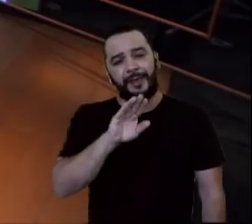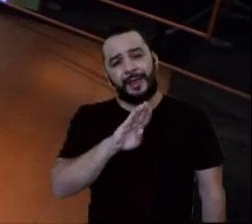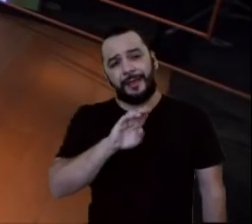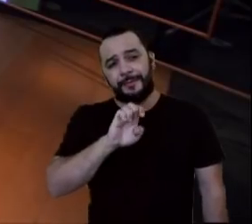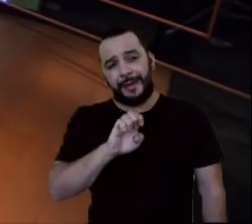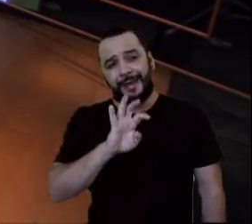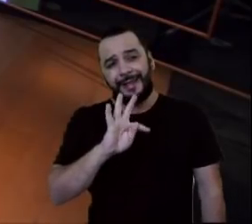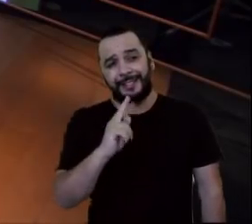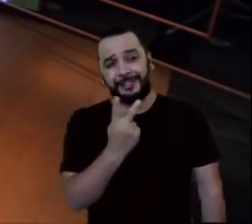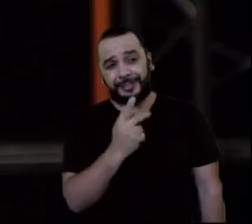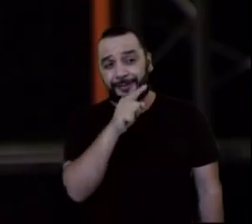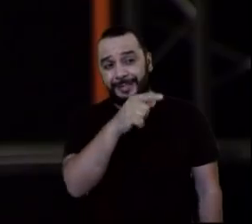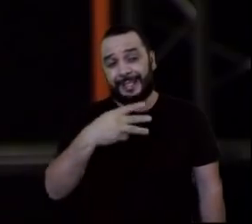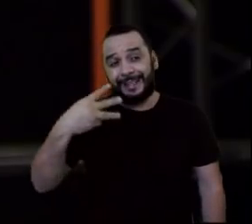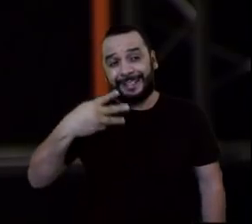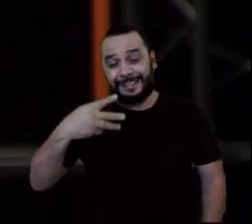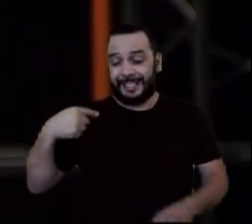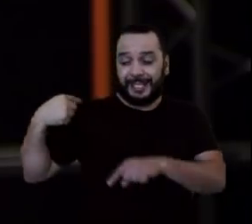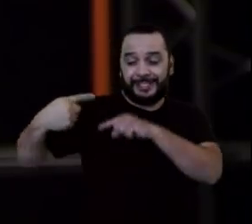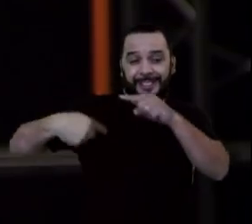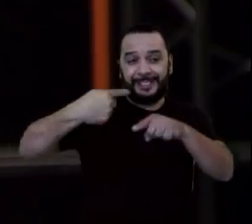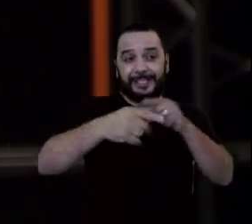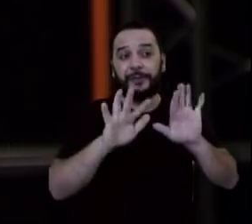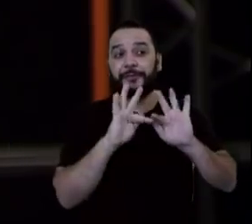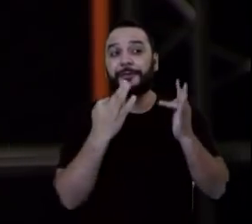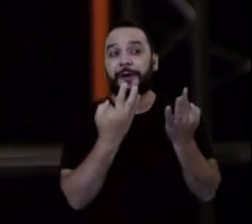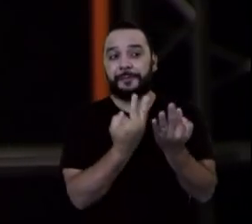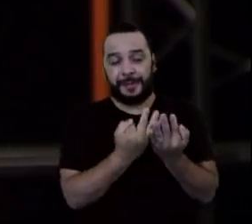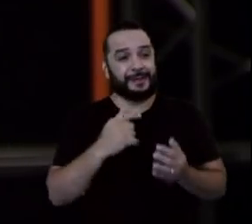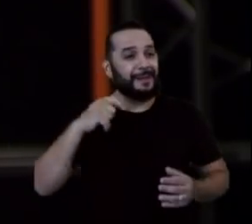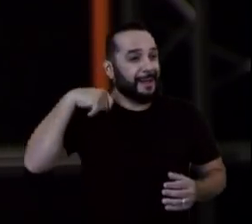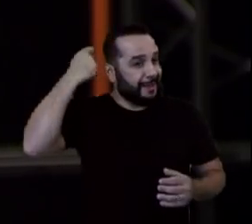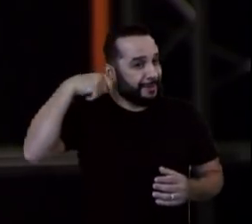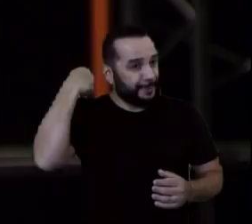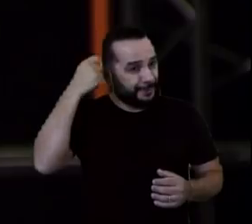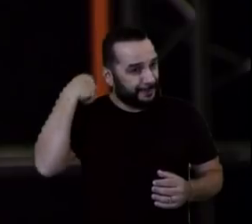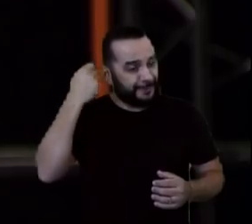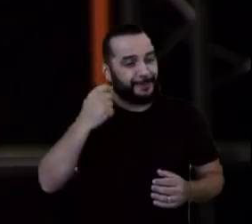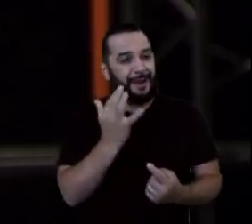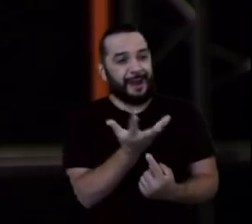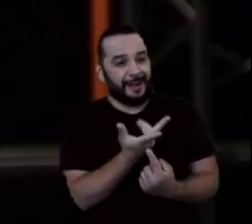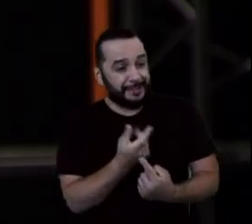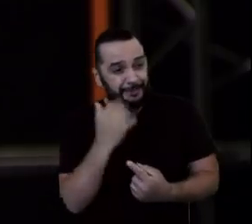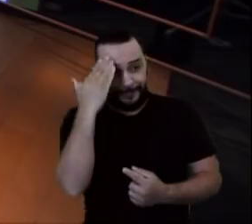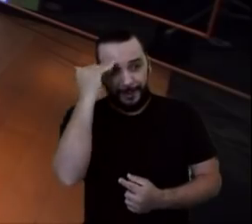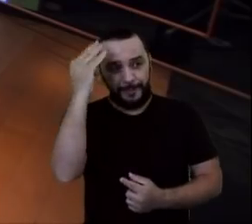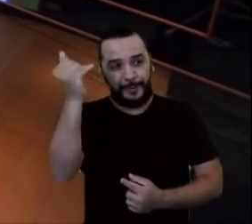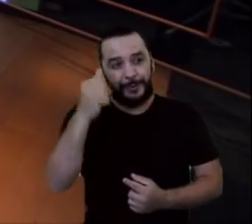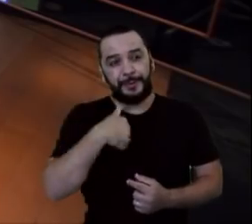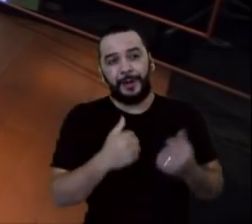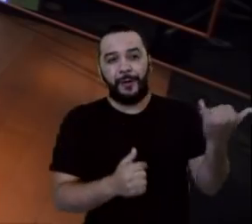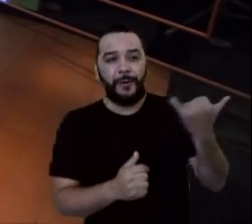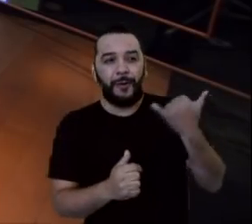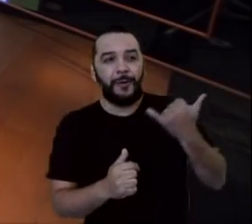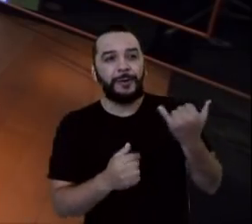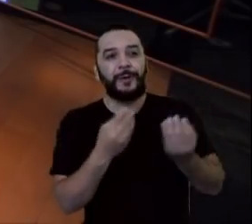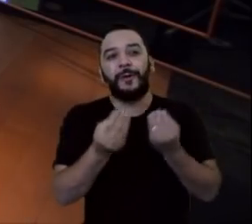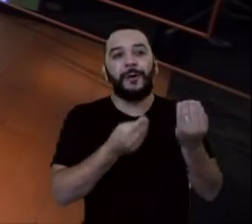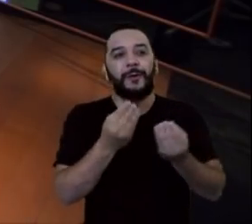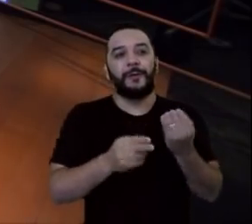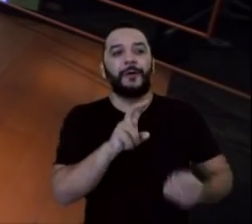Beth, você faz parte da terceira geração de uma família de artistas. Mas eu queria que você contasse pra gente a história da